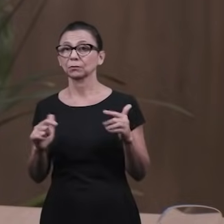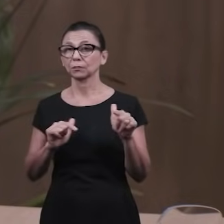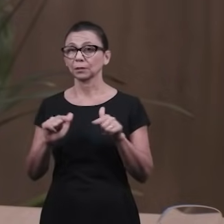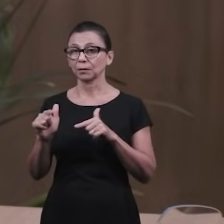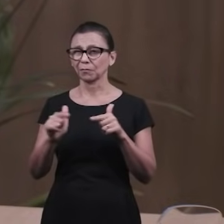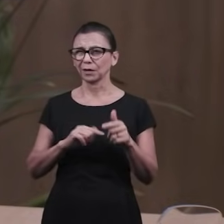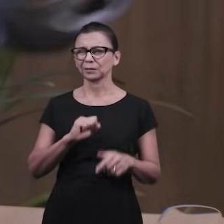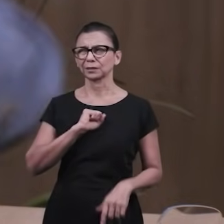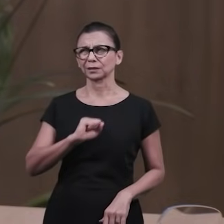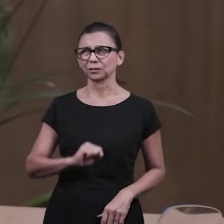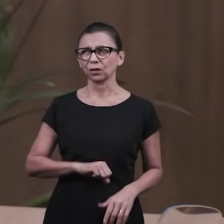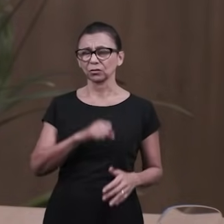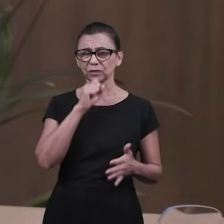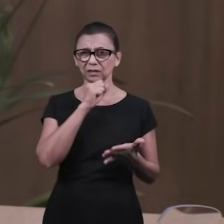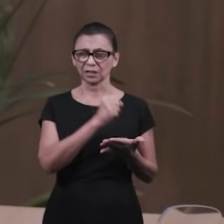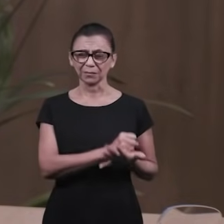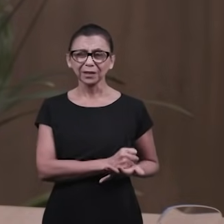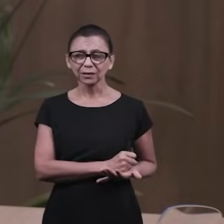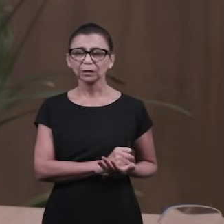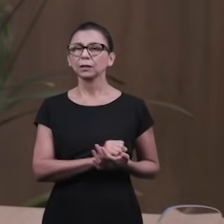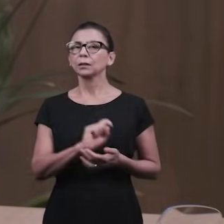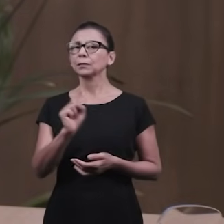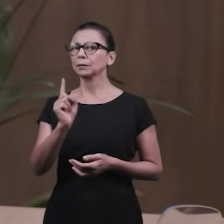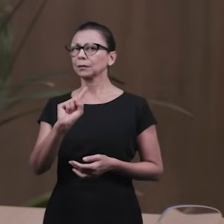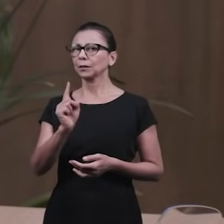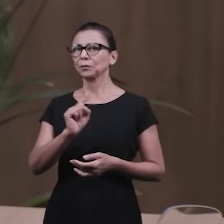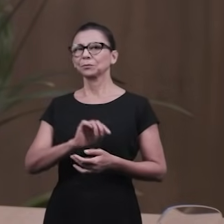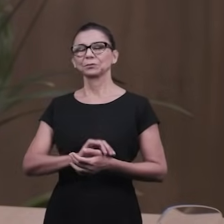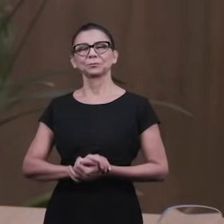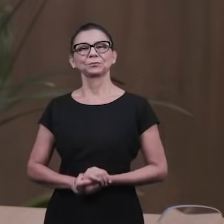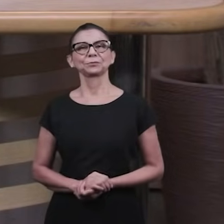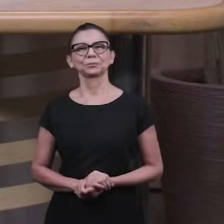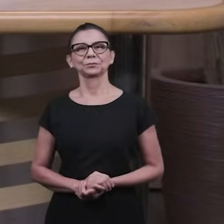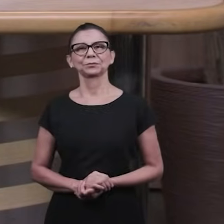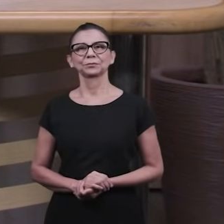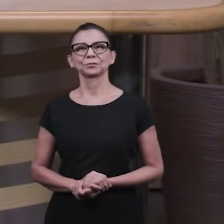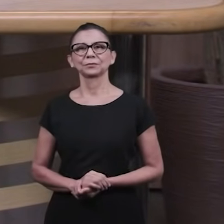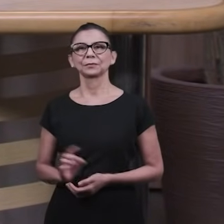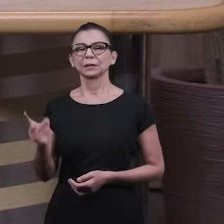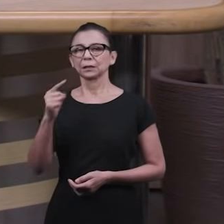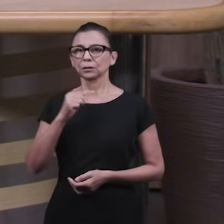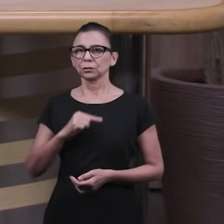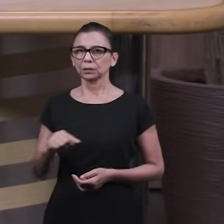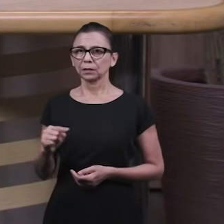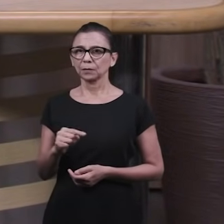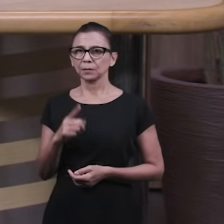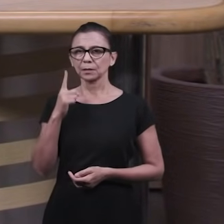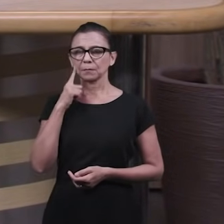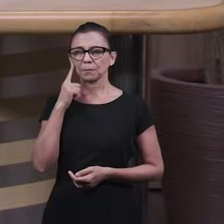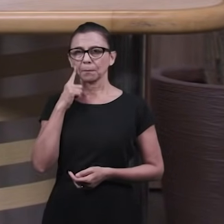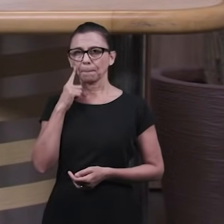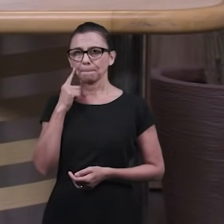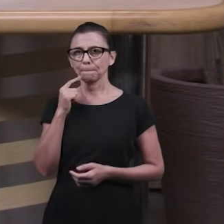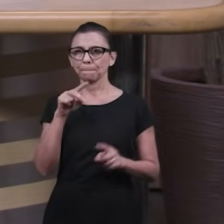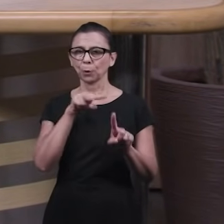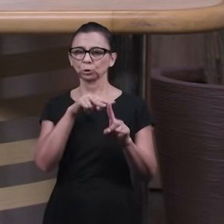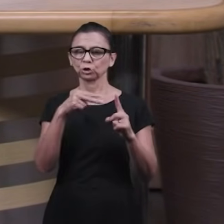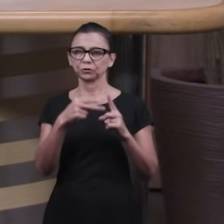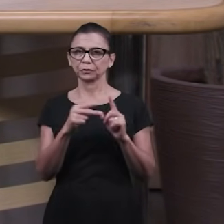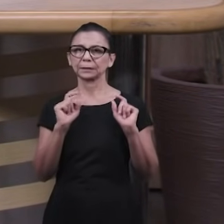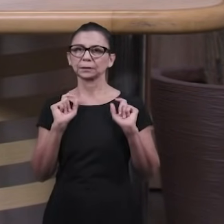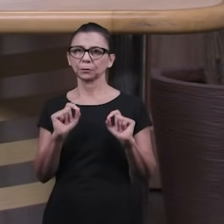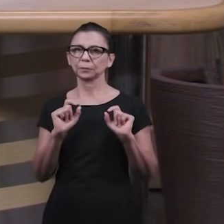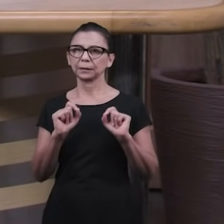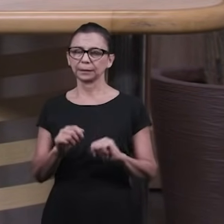o trabalho do sacerdote no Velho Testamento? Não, não era aquilo. Entendeu? Então nós temos que partir do seguinte